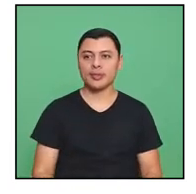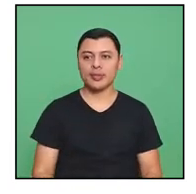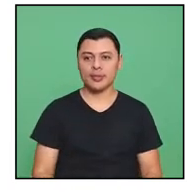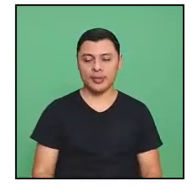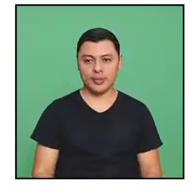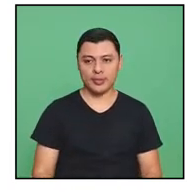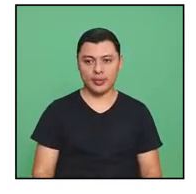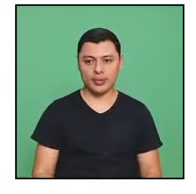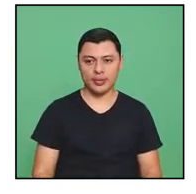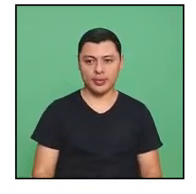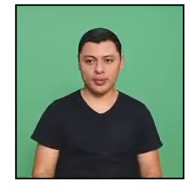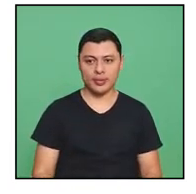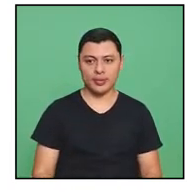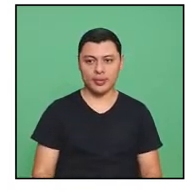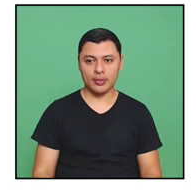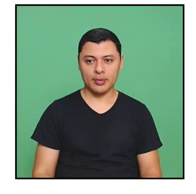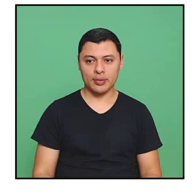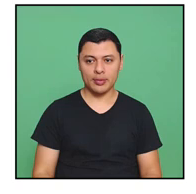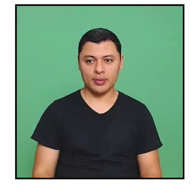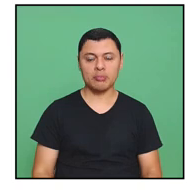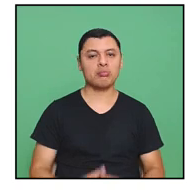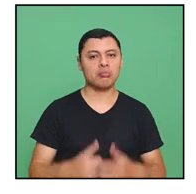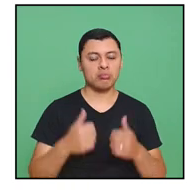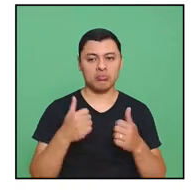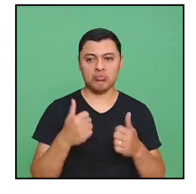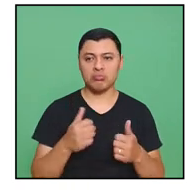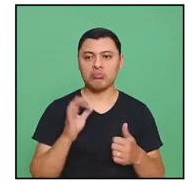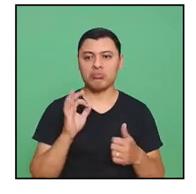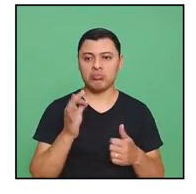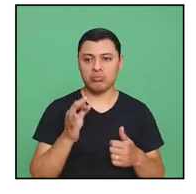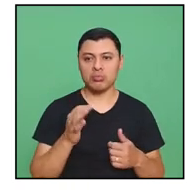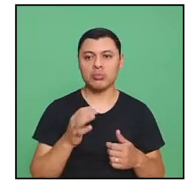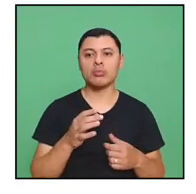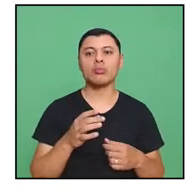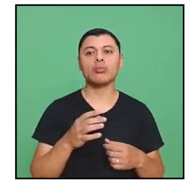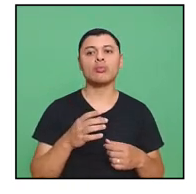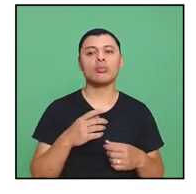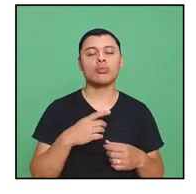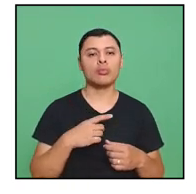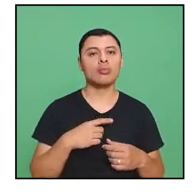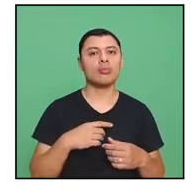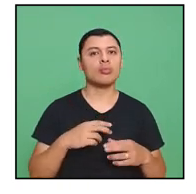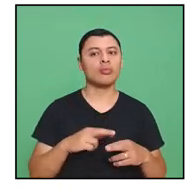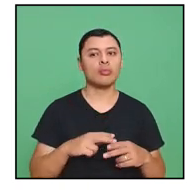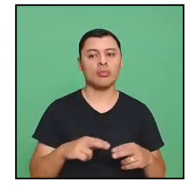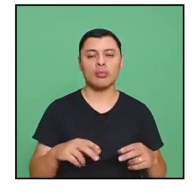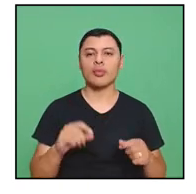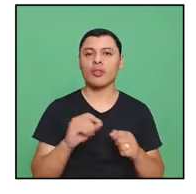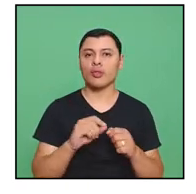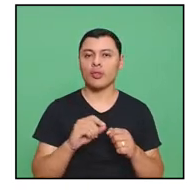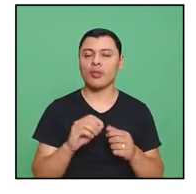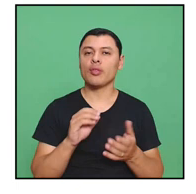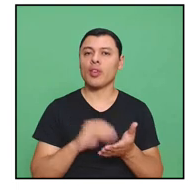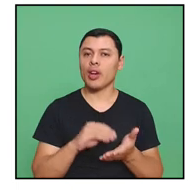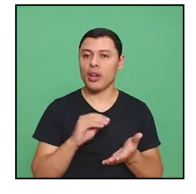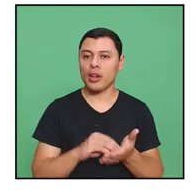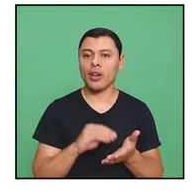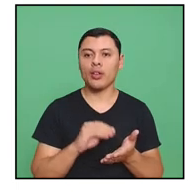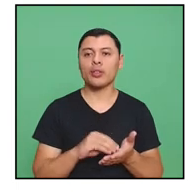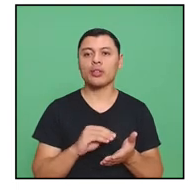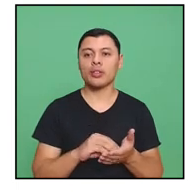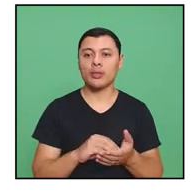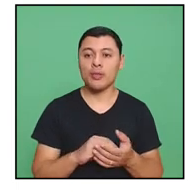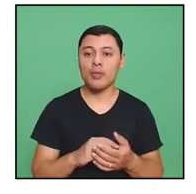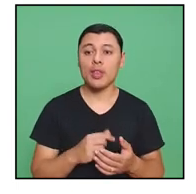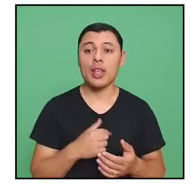É, total. Acho que tem muitos exercícios ainda a serem feitos nesse sentido. Eu acho que,